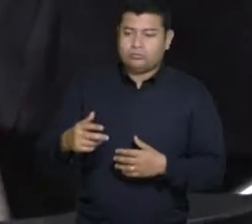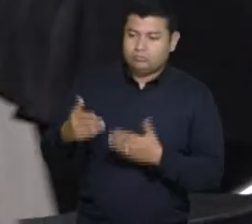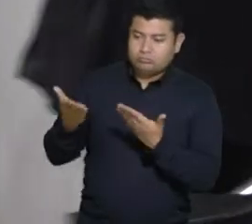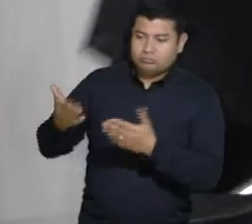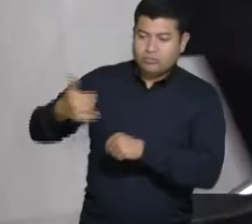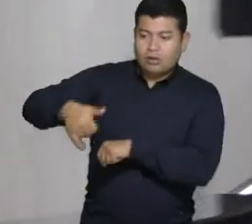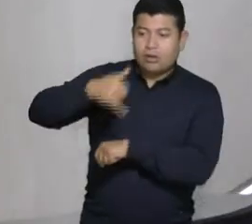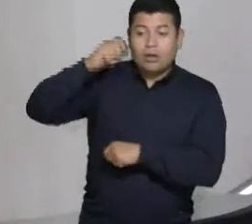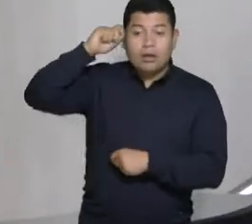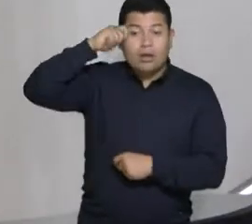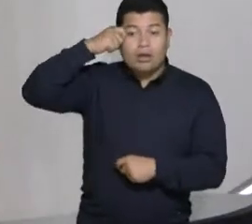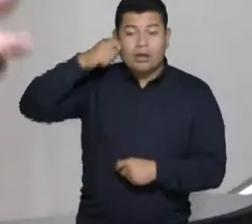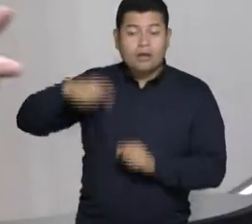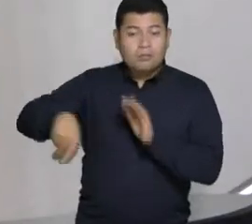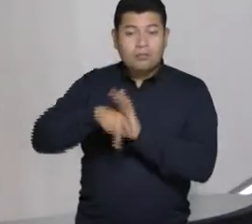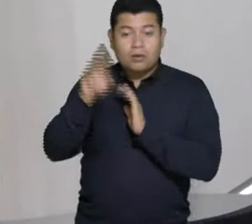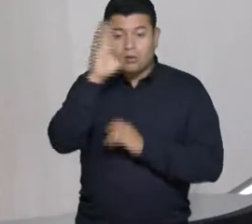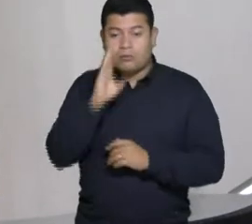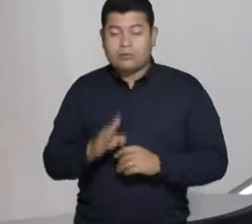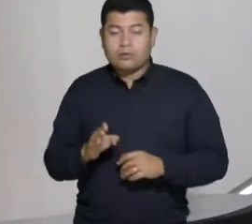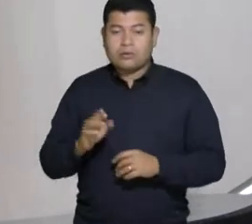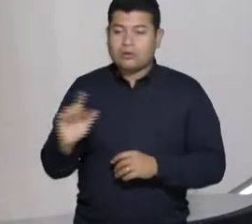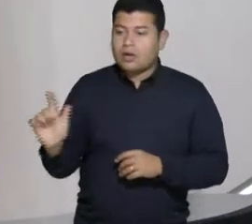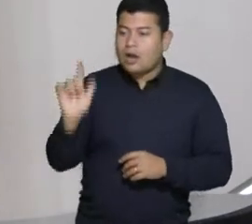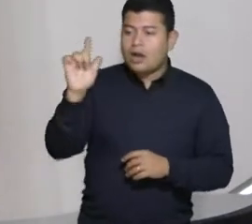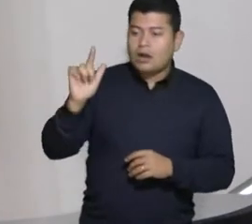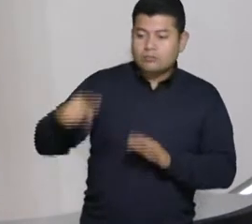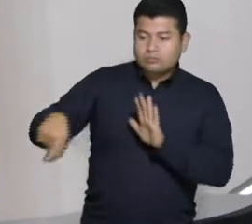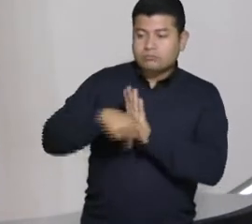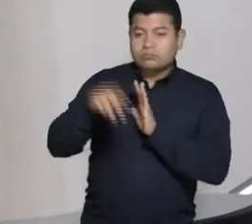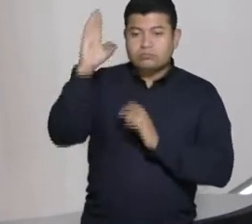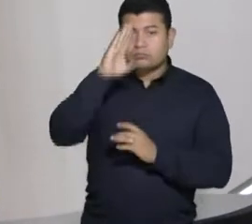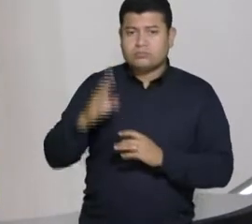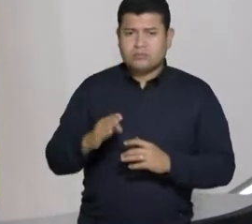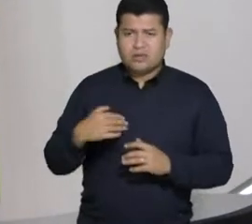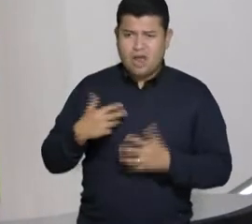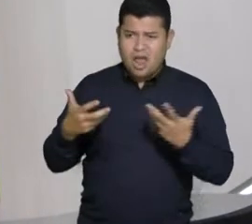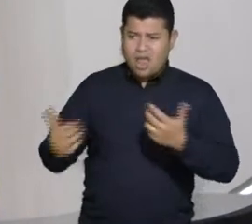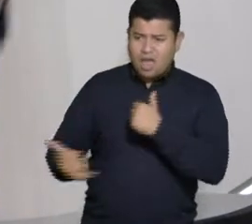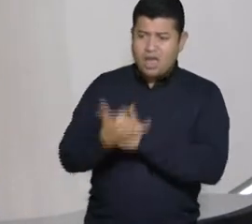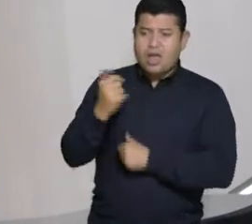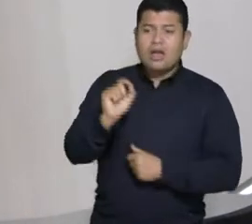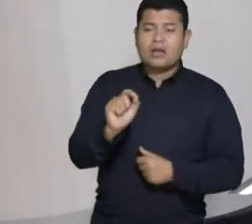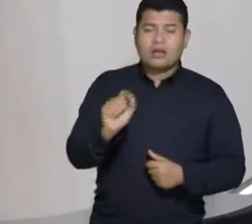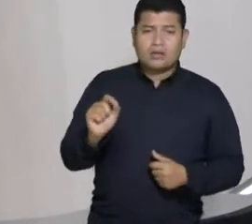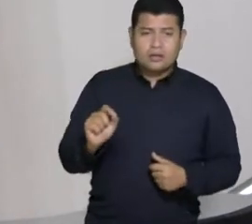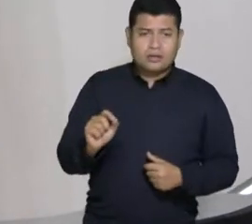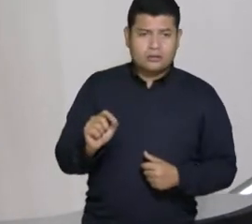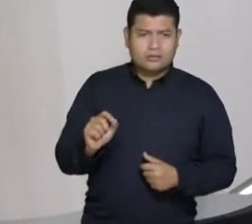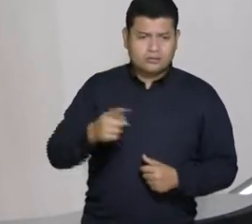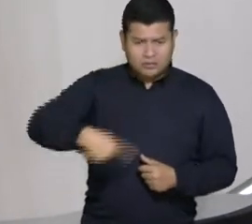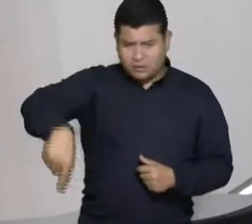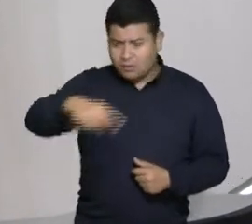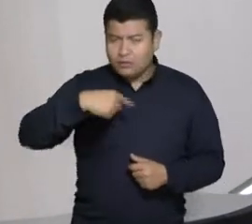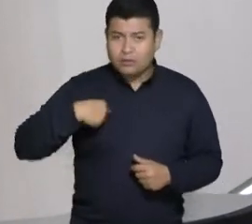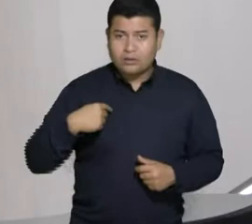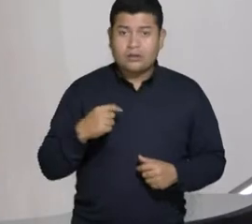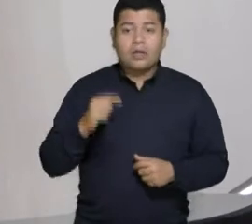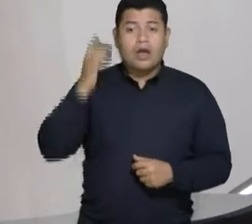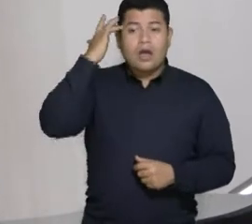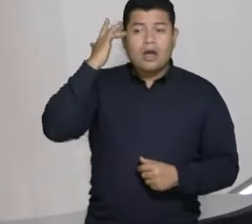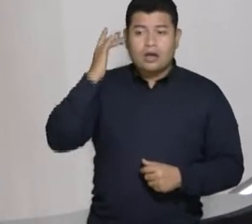o gás é nosso quer enganar quem acham que a gente está nos anos 50 lá do Getúlio Vargas quando criou